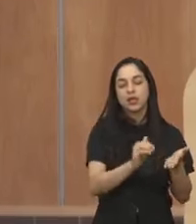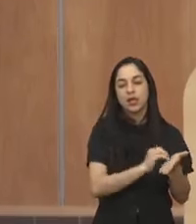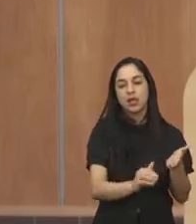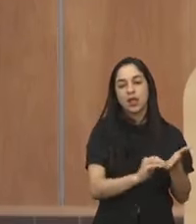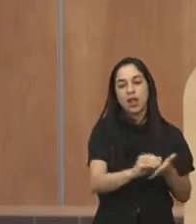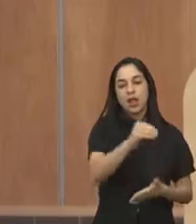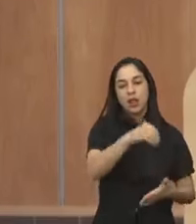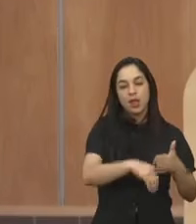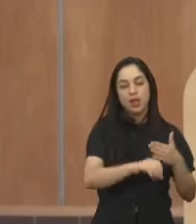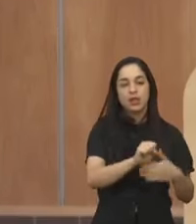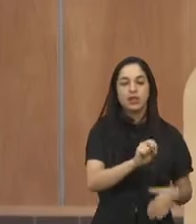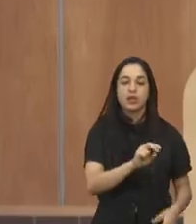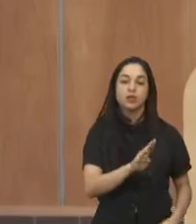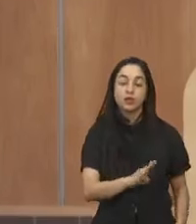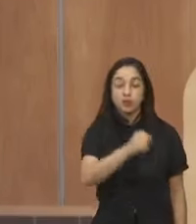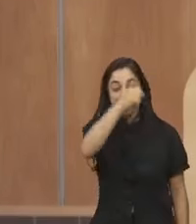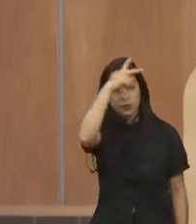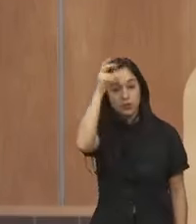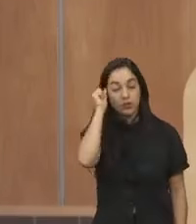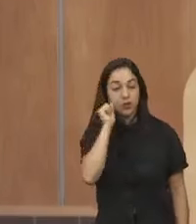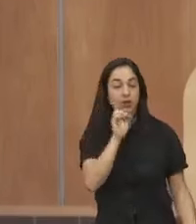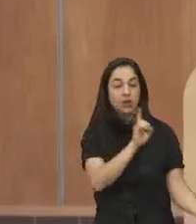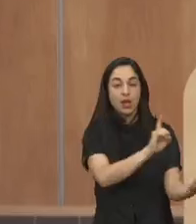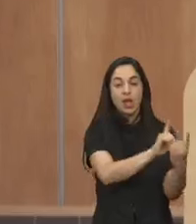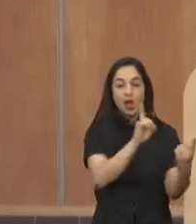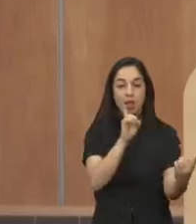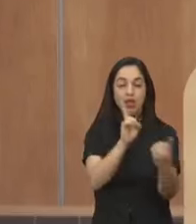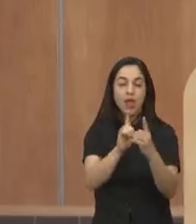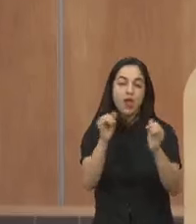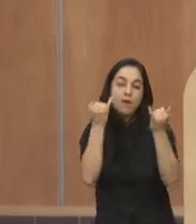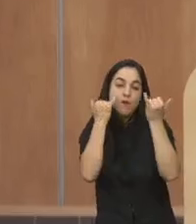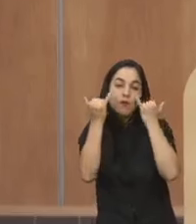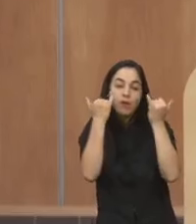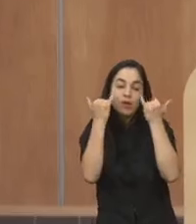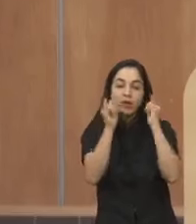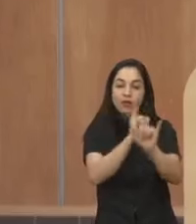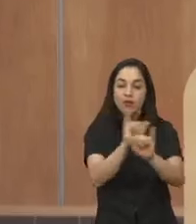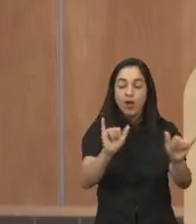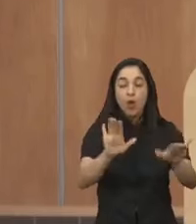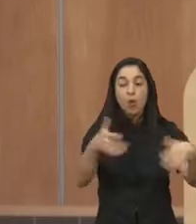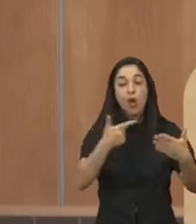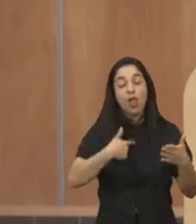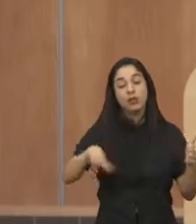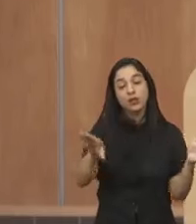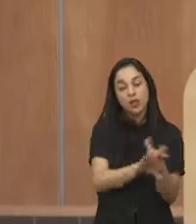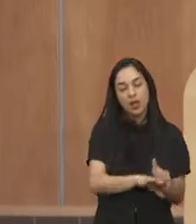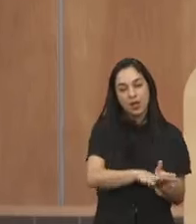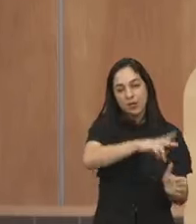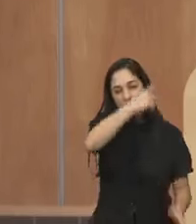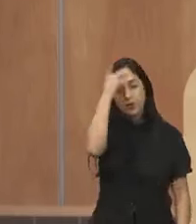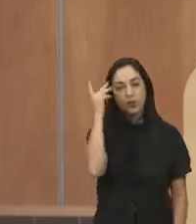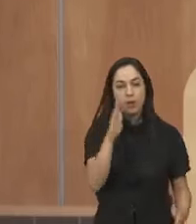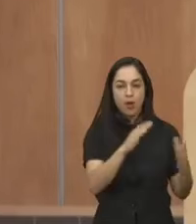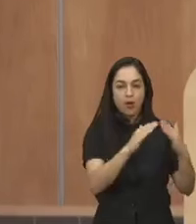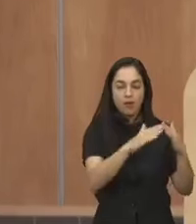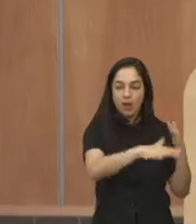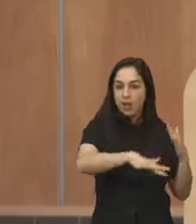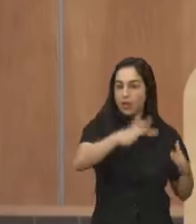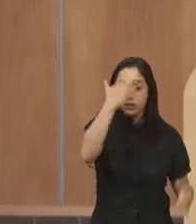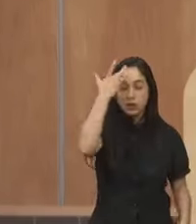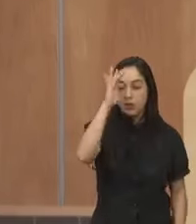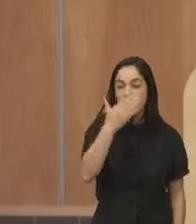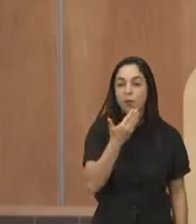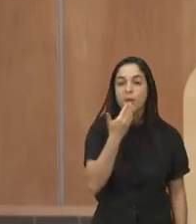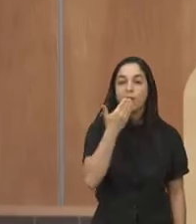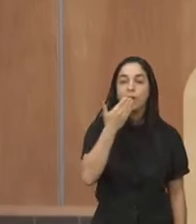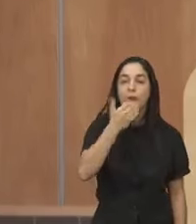sub que atende aos munícipes, que leva informação aos munícipes. Eu me lembro quando eu cheguei, muitos munícipes não sabiam como fazer para solicitar uma lâmpada